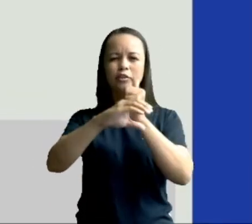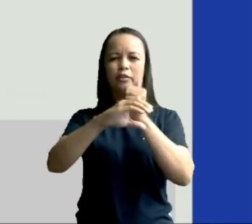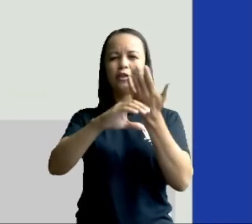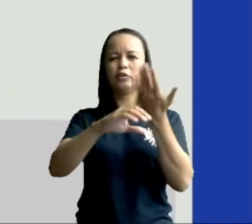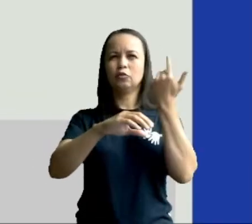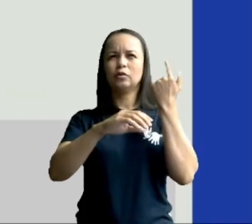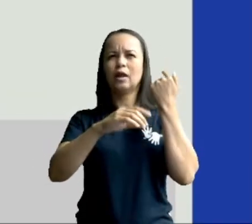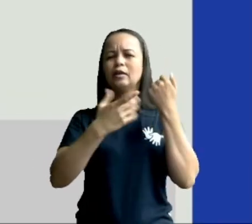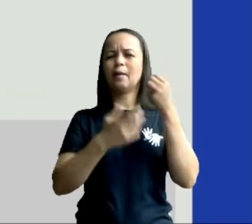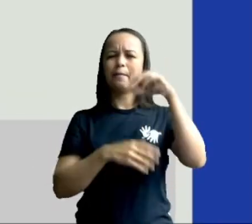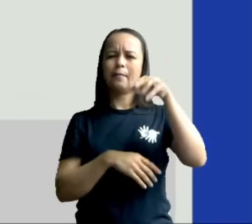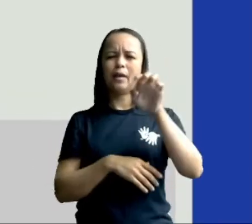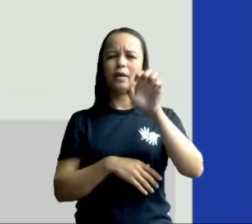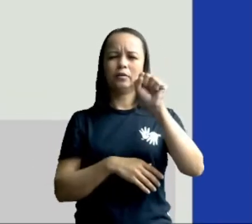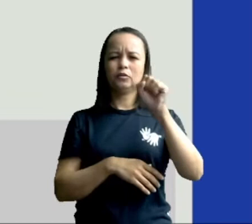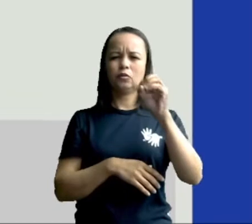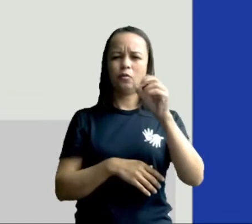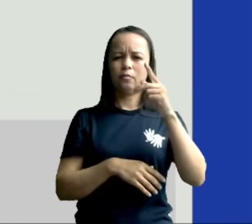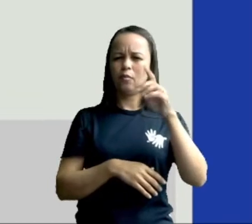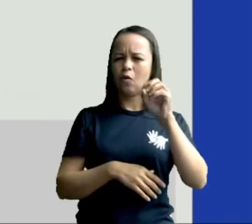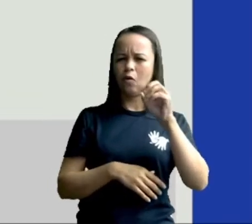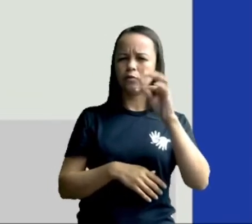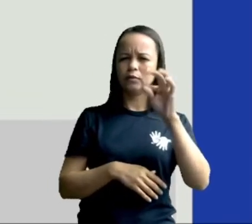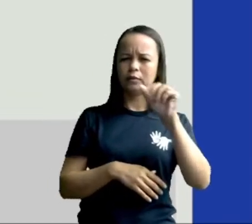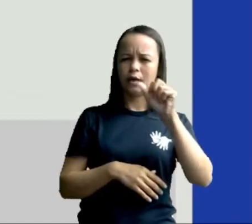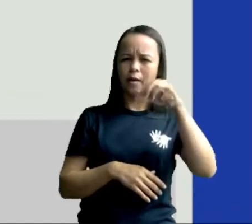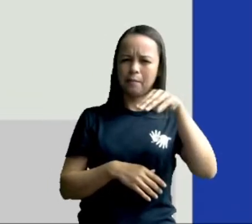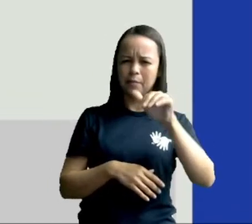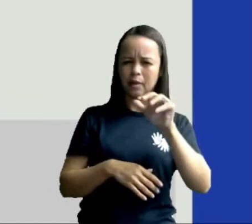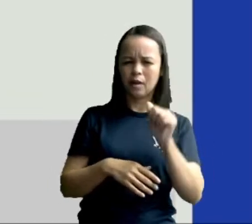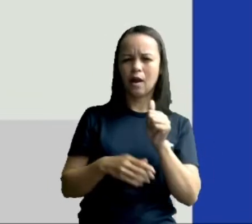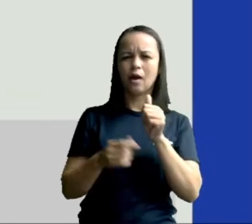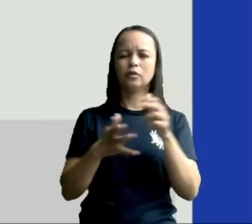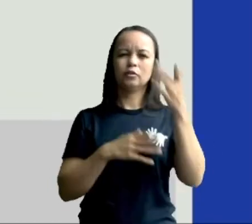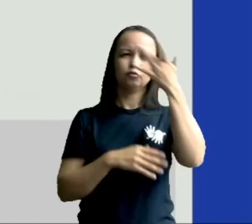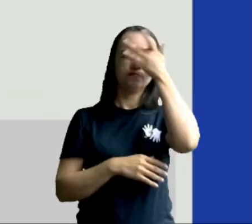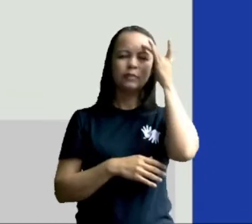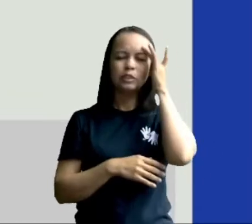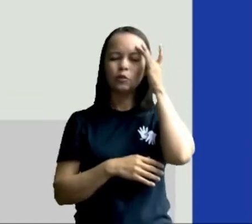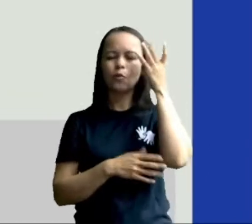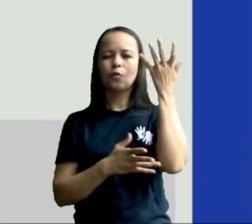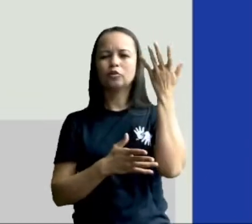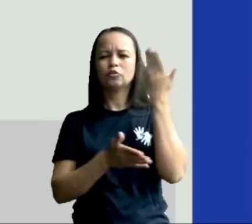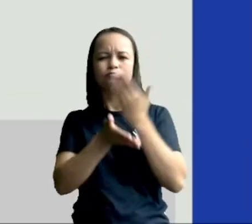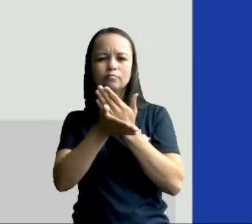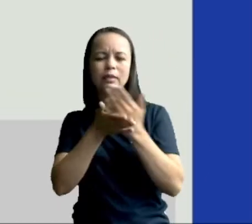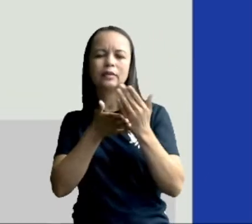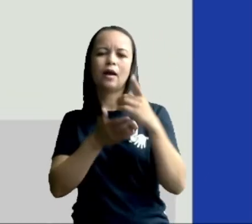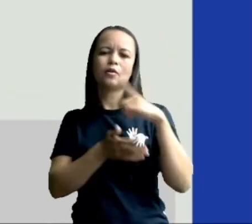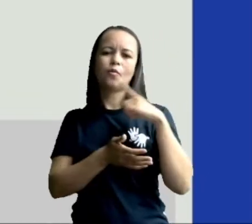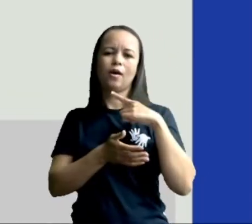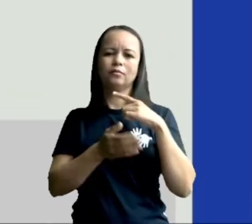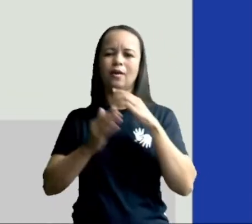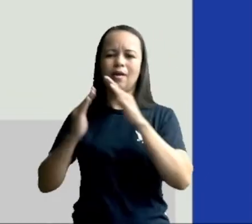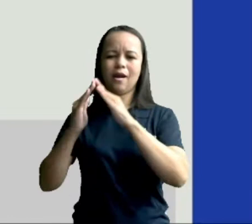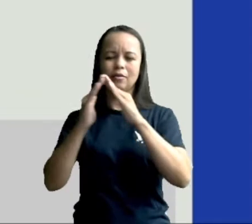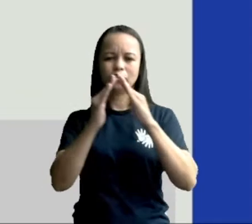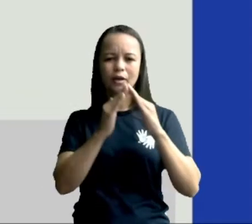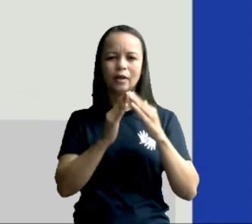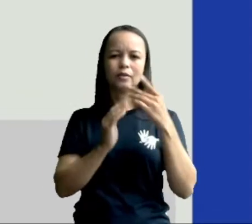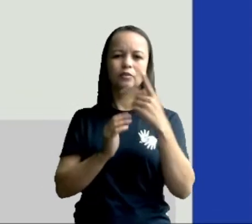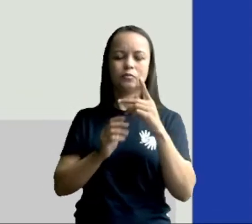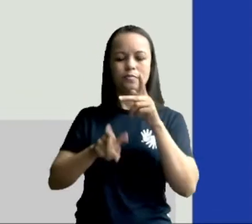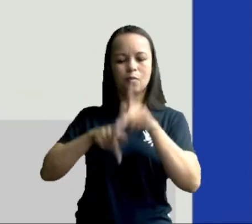lá no Rio Nilo, aquela coisa toda, onde as pessoas começaram a ter as residências, né, as